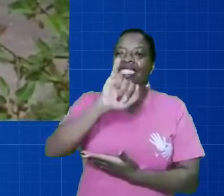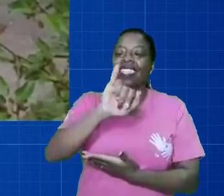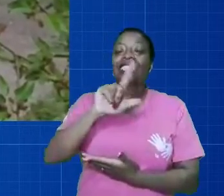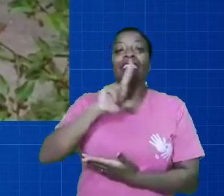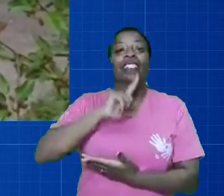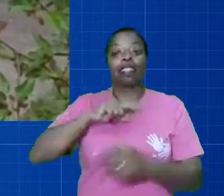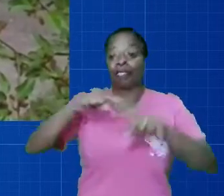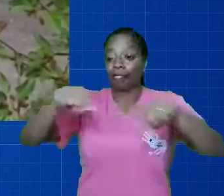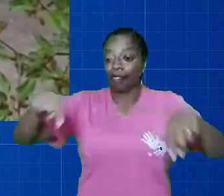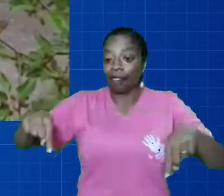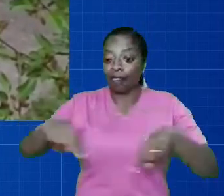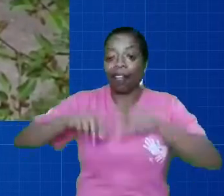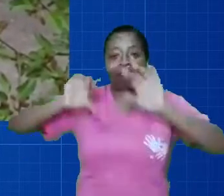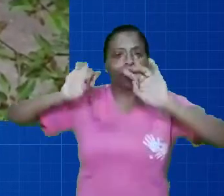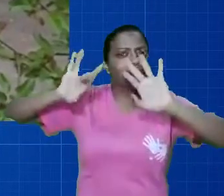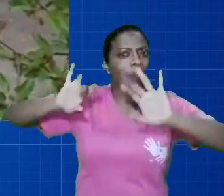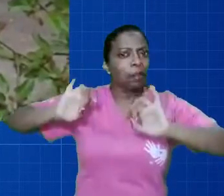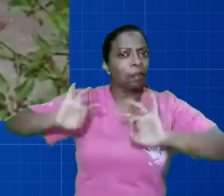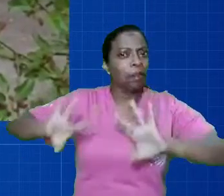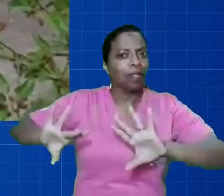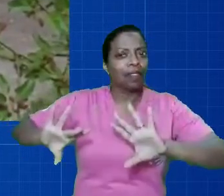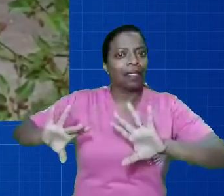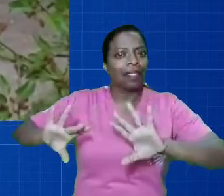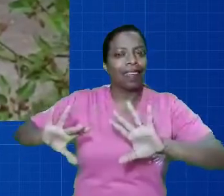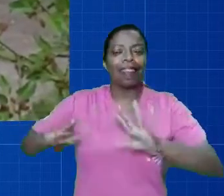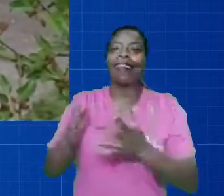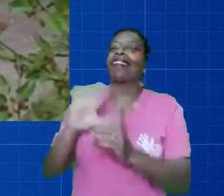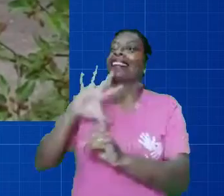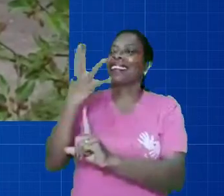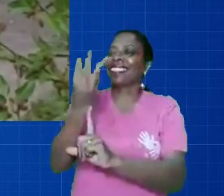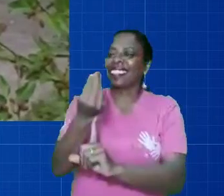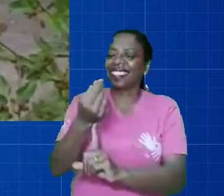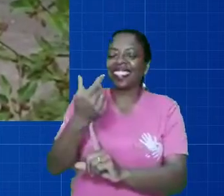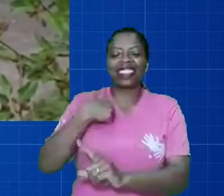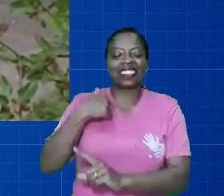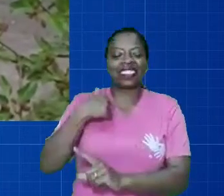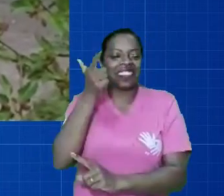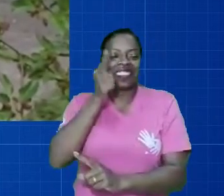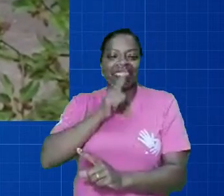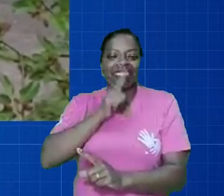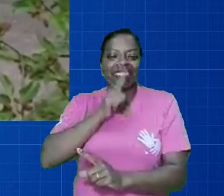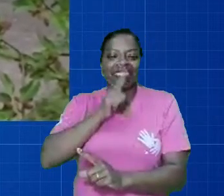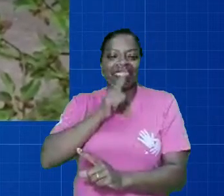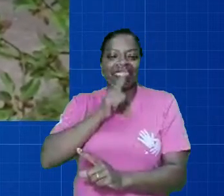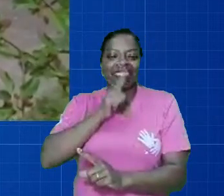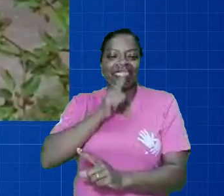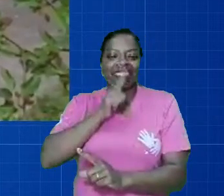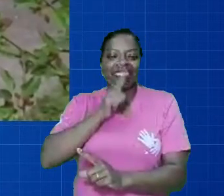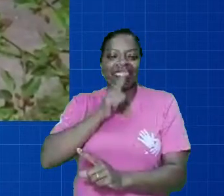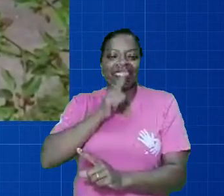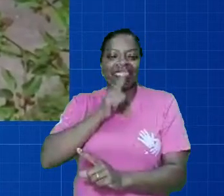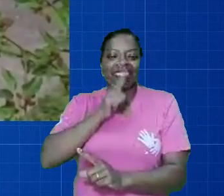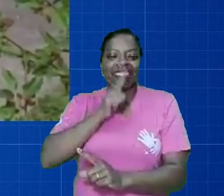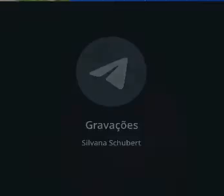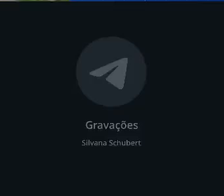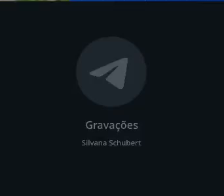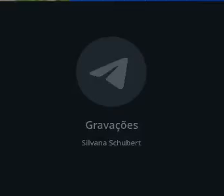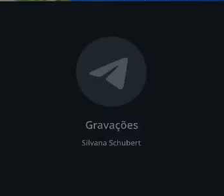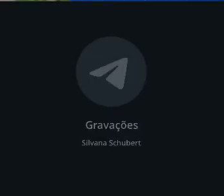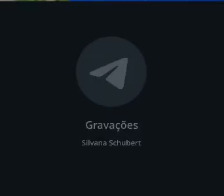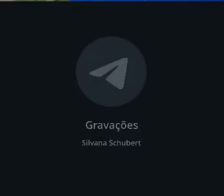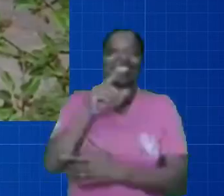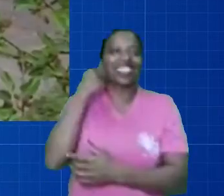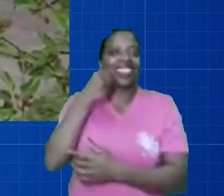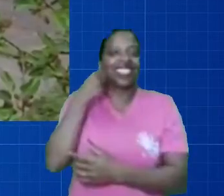E acho que eu consigo trazer essa experiência que eu tive na oficina para os alunos em sala de aula, né? A gente percebe